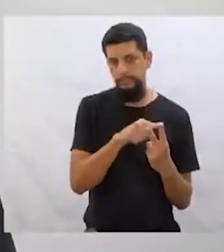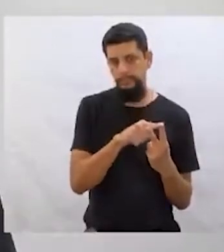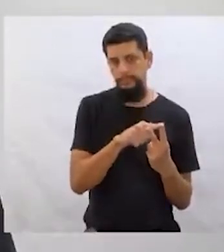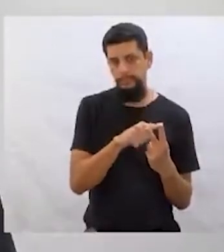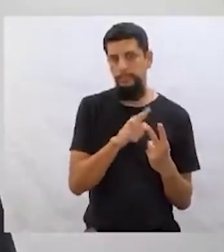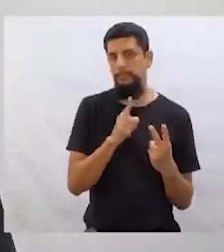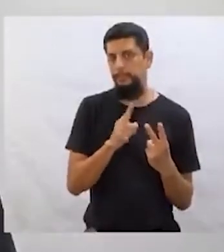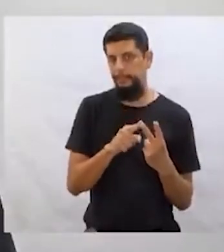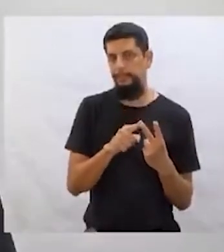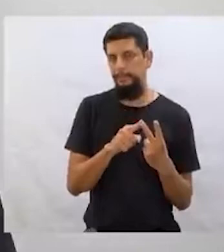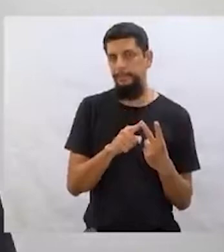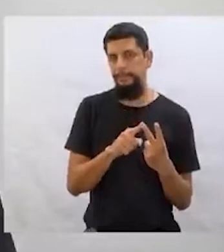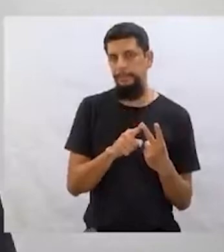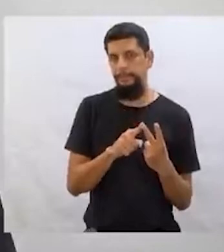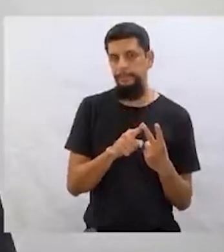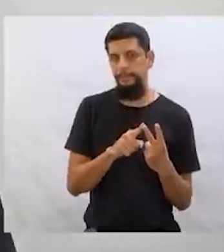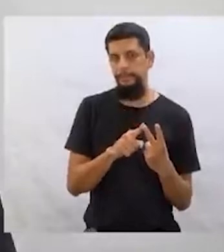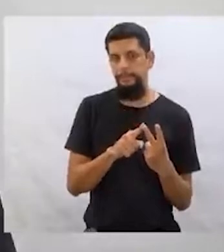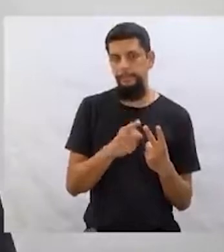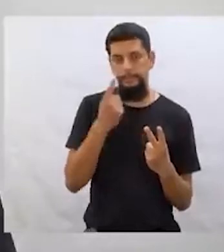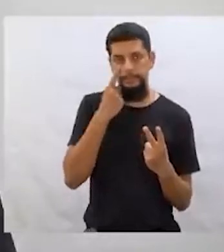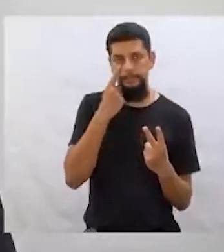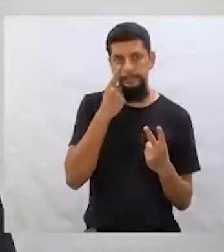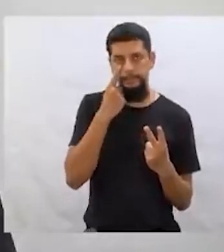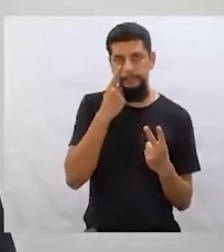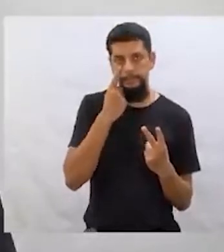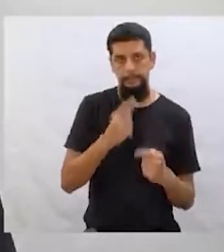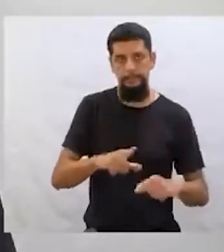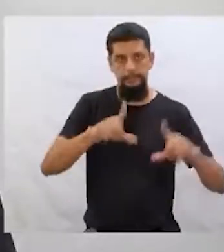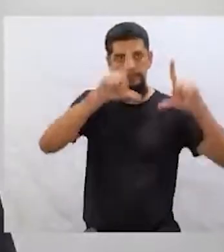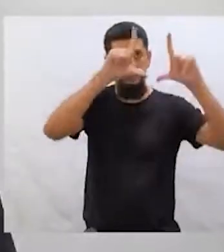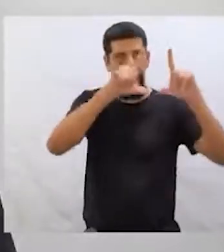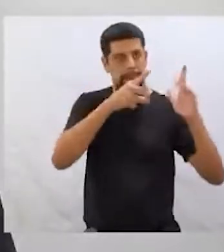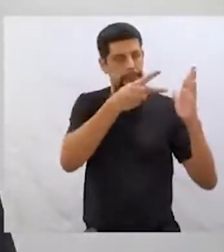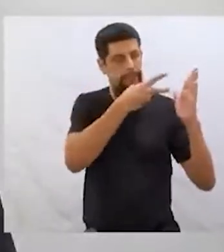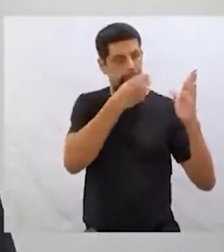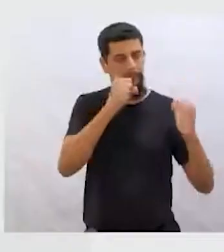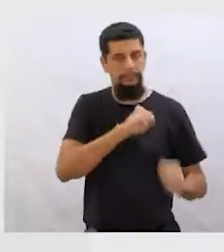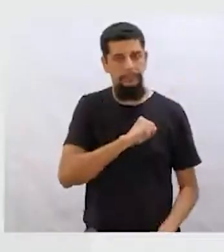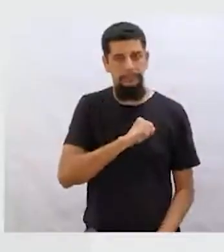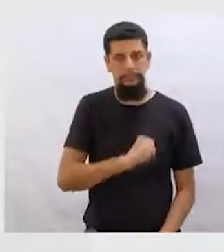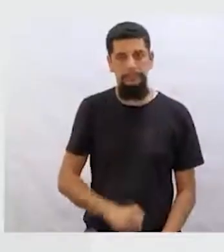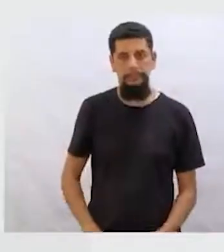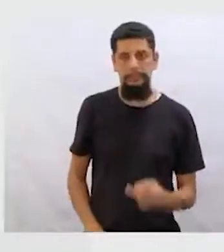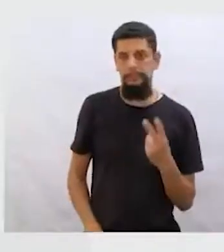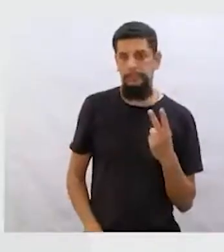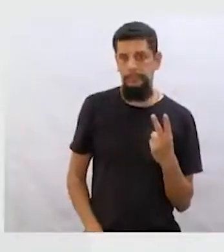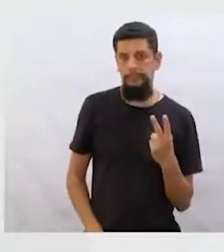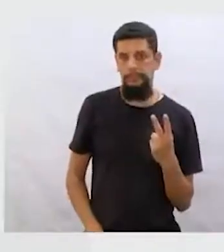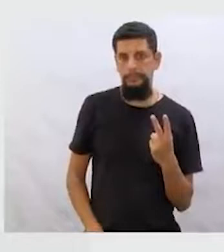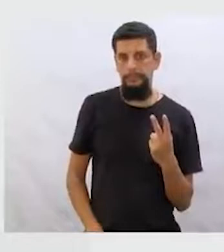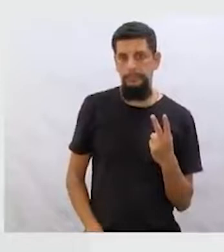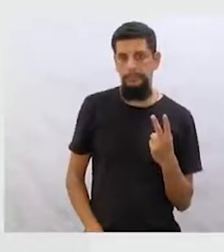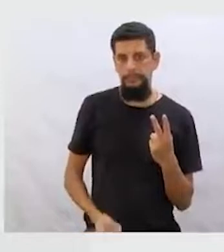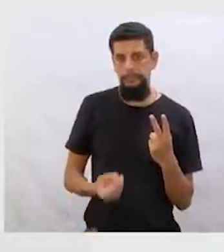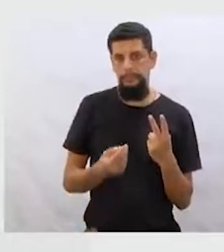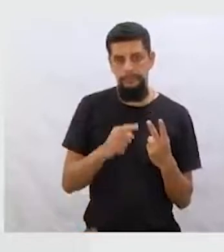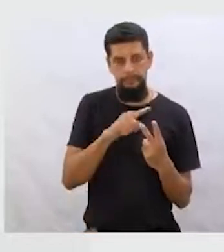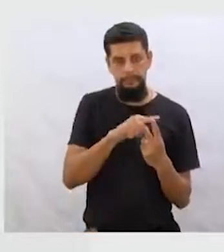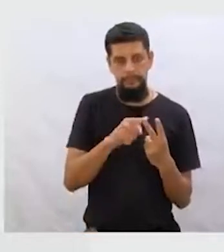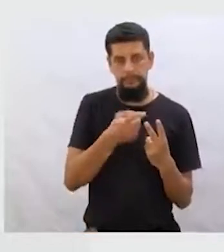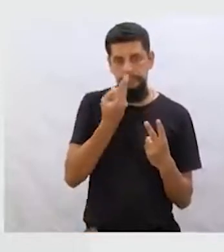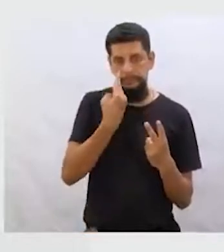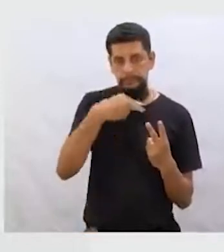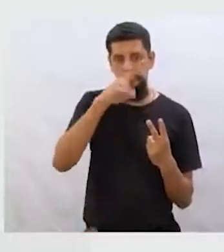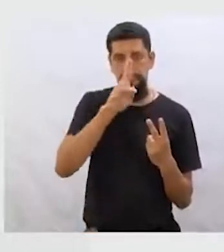temos 1 e aqui 2. Vamos acompanhar lá na tela o número 2? Olhem lá. Vamos representar com